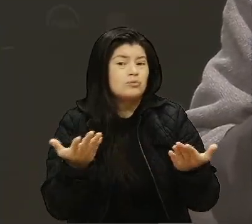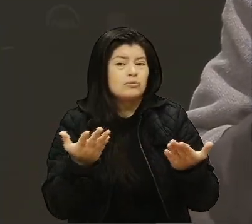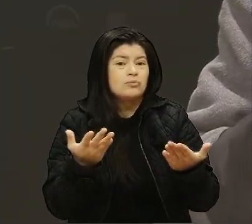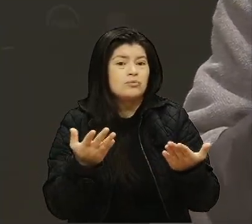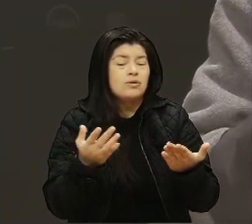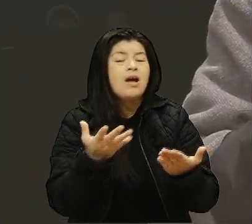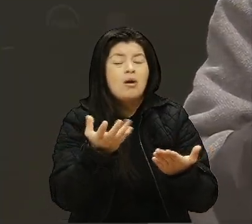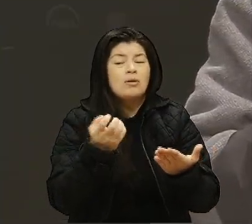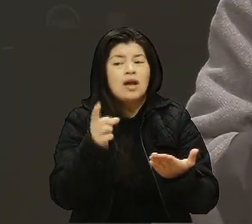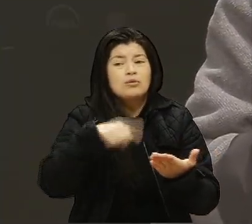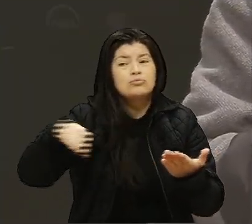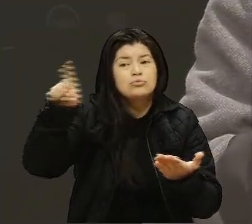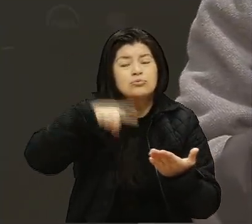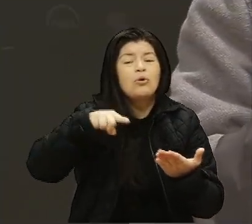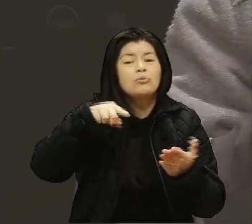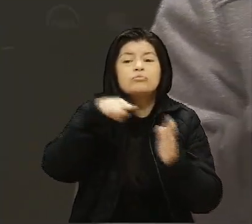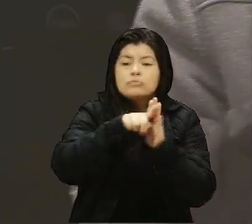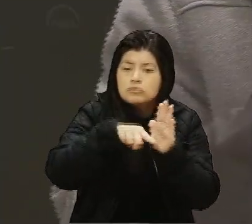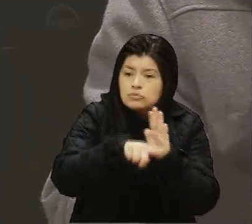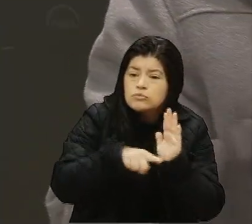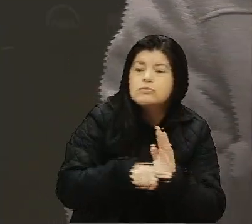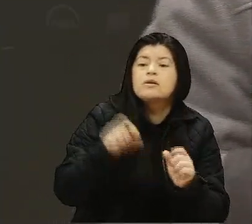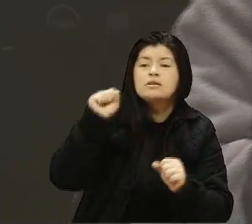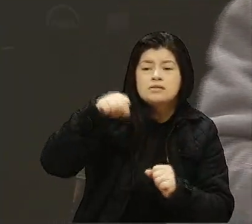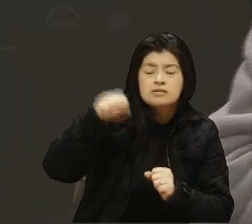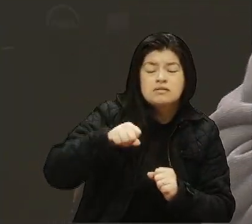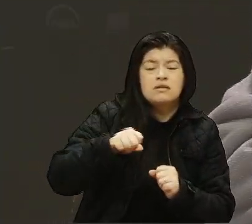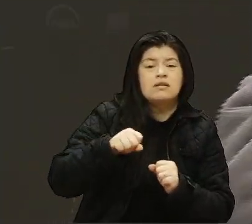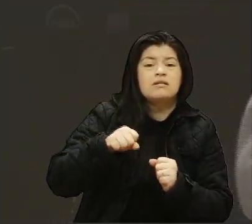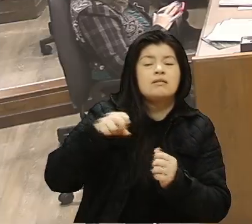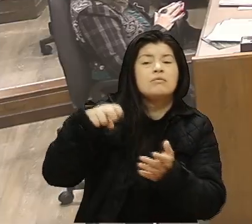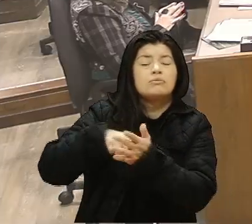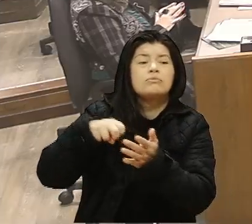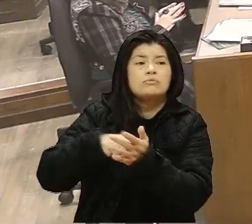quero que sejam todos investigados pela integralidade dos crimes cometidos. Obrigado. Obrigado, vereador Libardi.